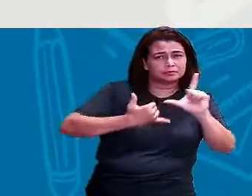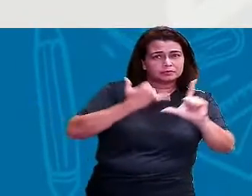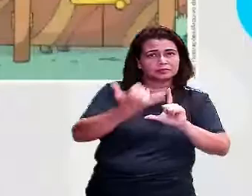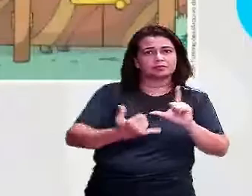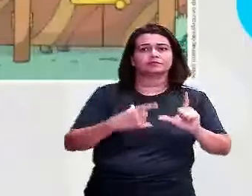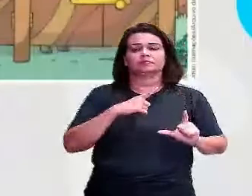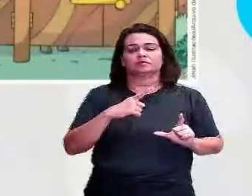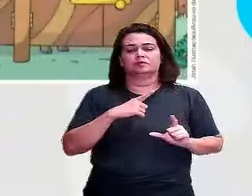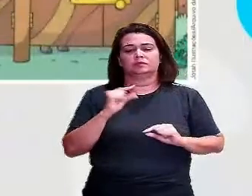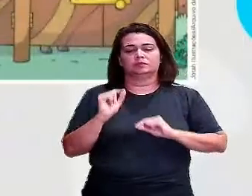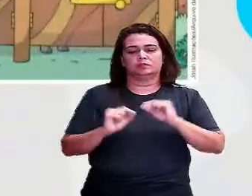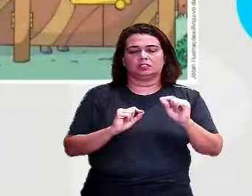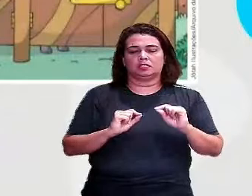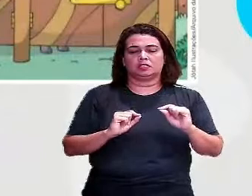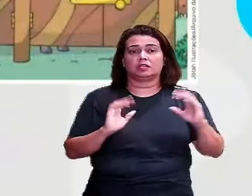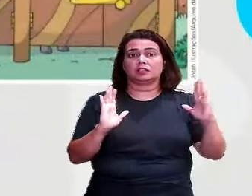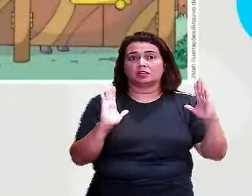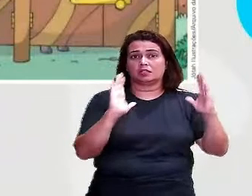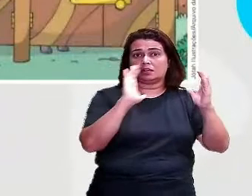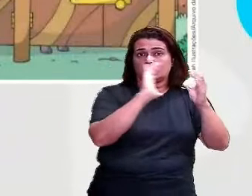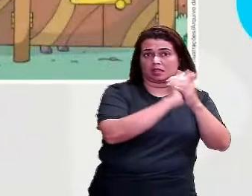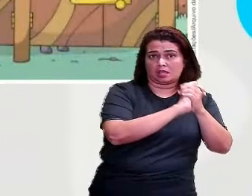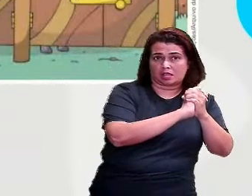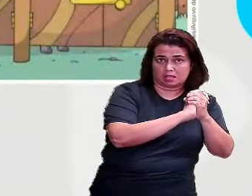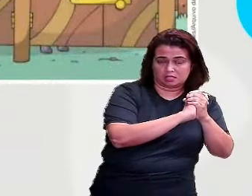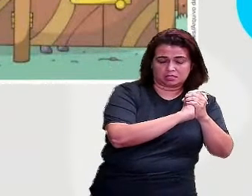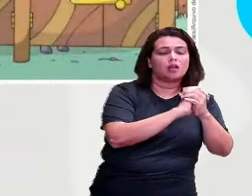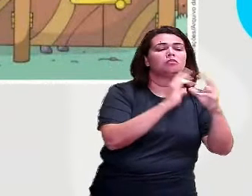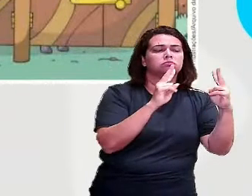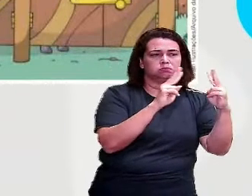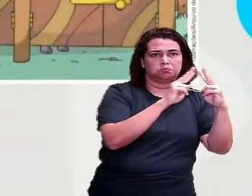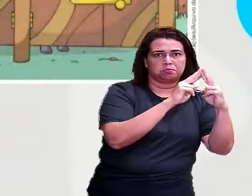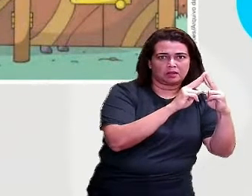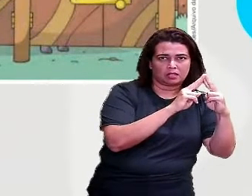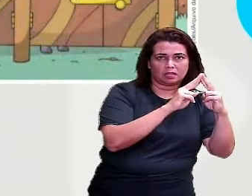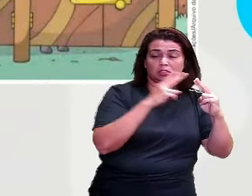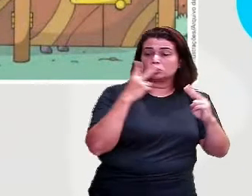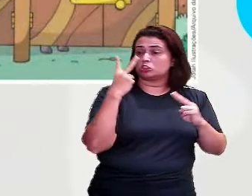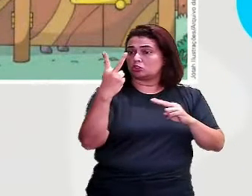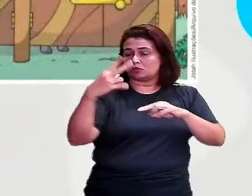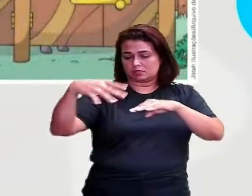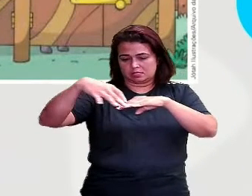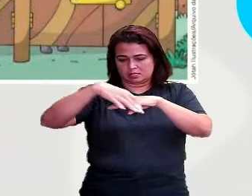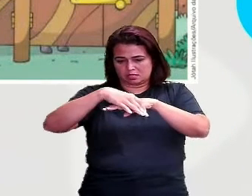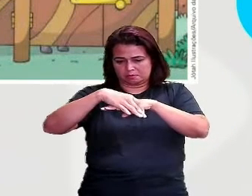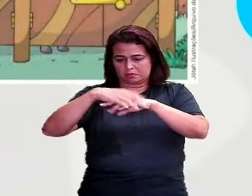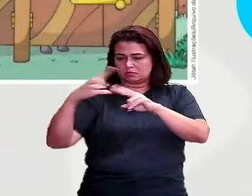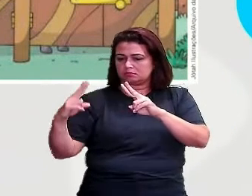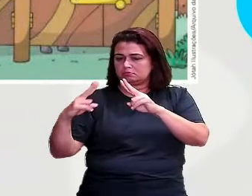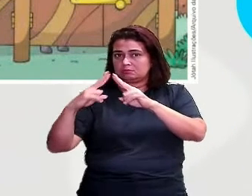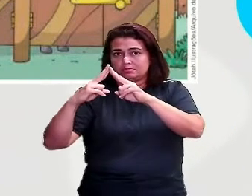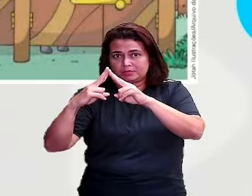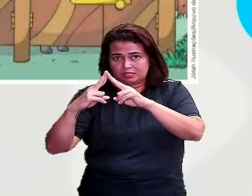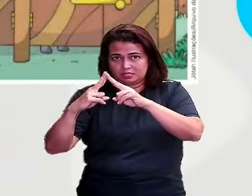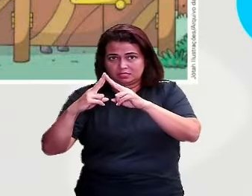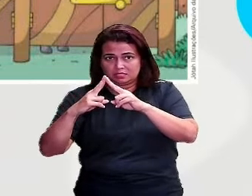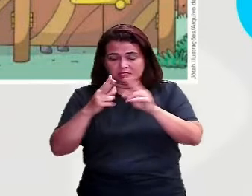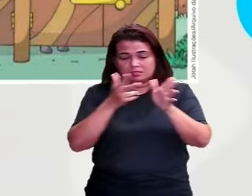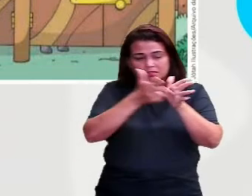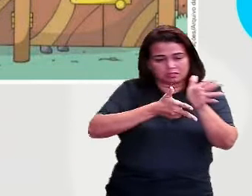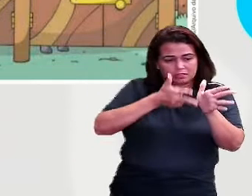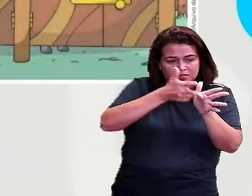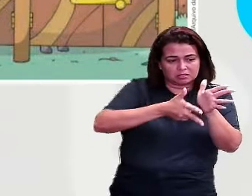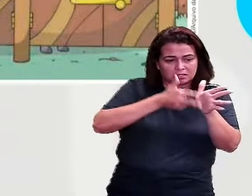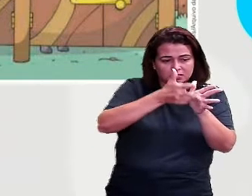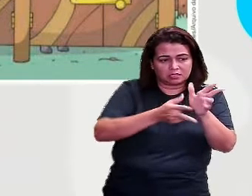aqui. Casal é par, 2 sapatos, par de sapatos. Trilho de trem é par,